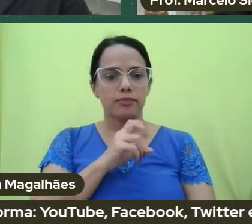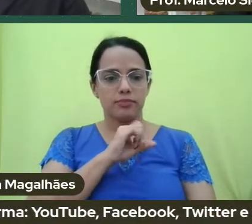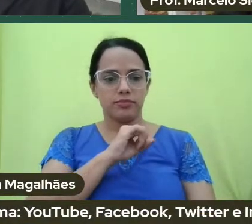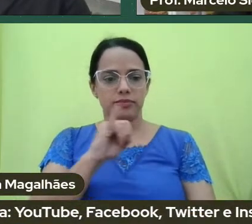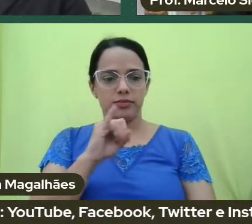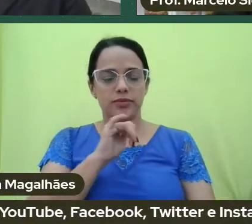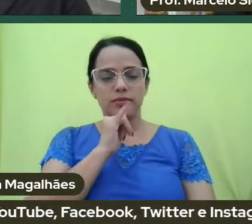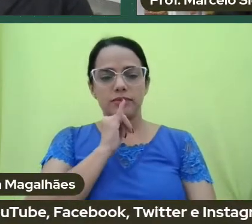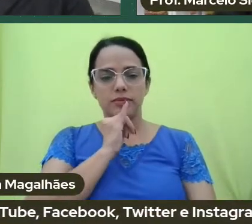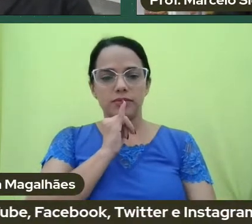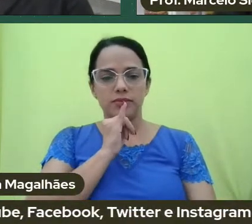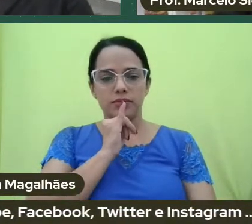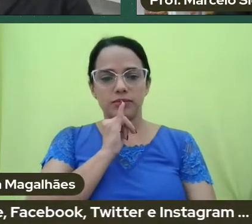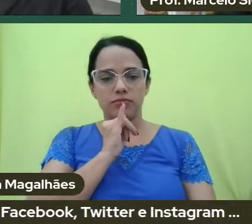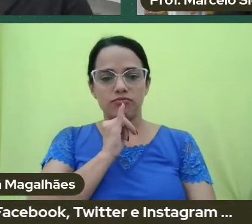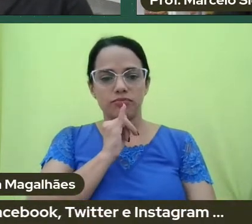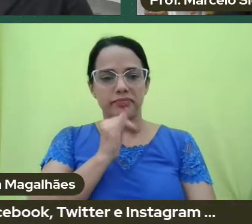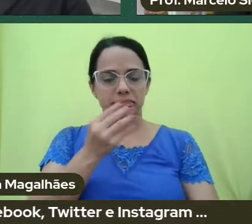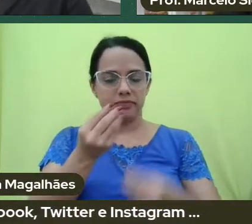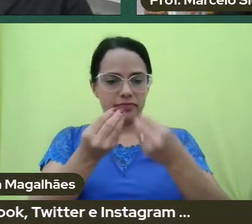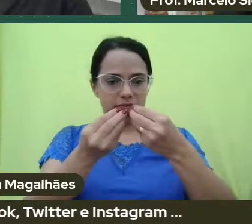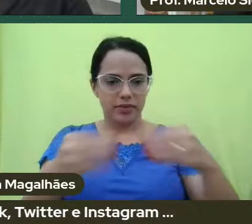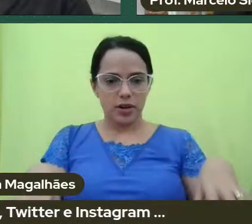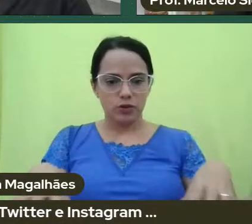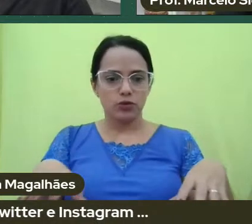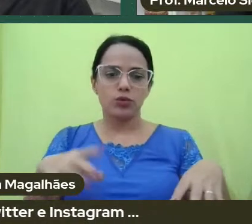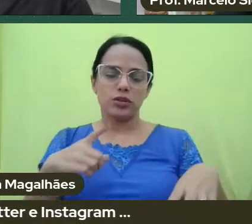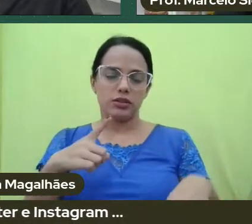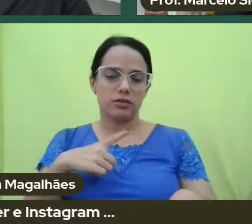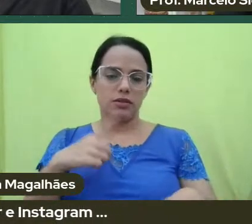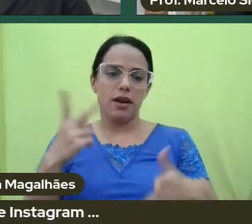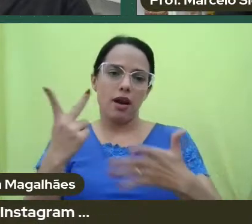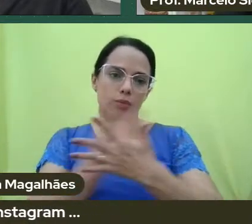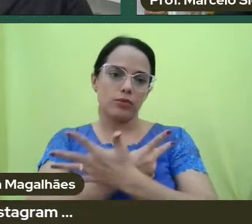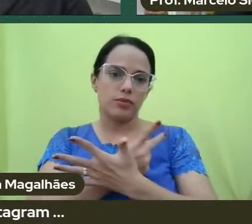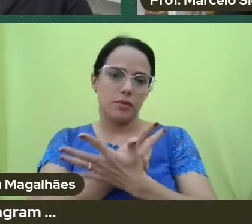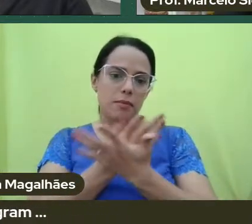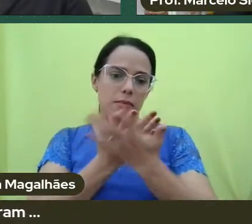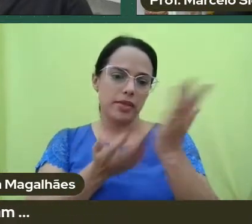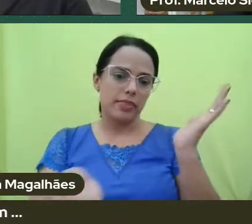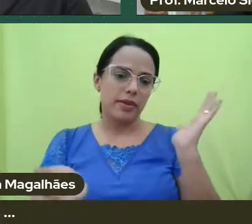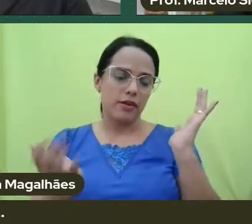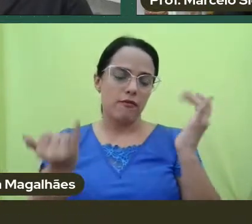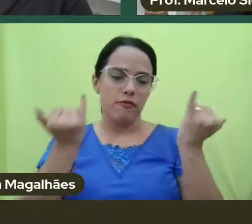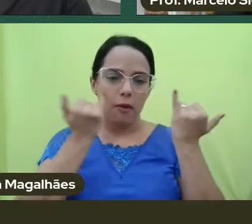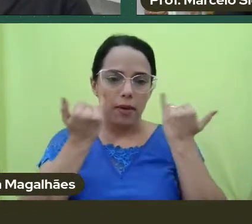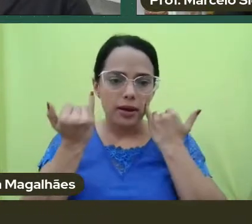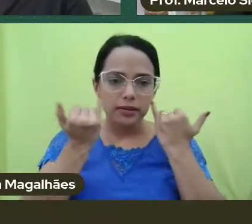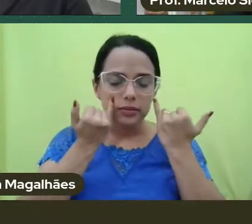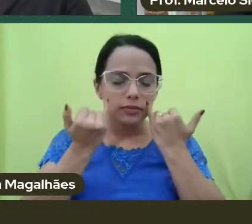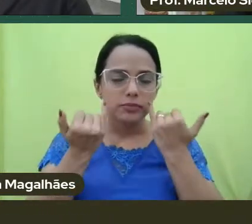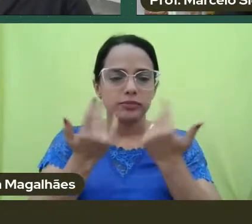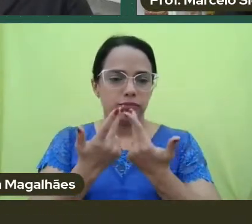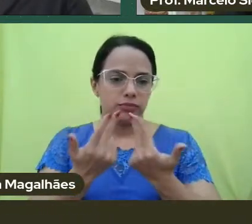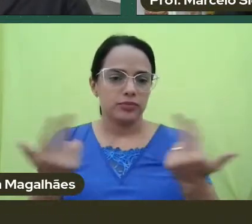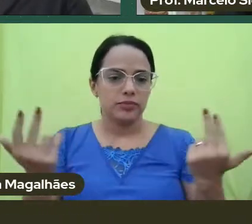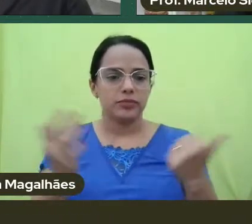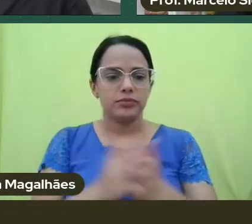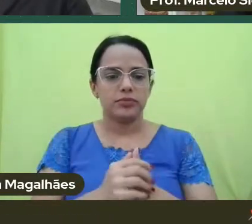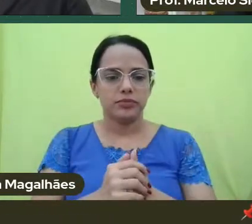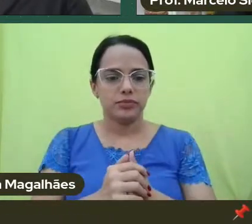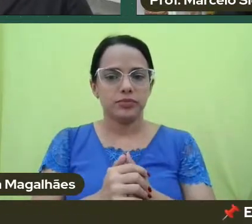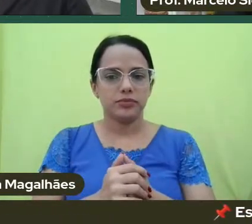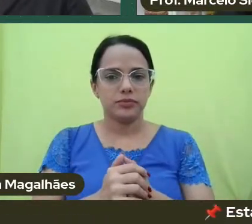tem um dano irreversível, né, você perdeu aquela informação. Né? E a questão da documentação digital é